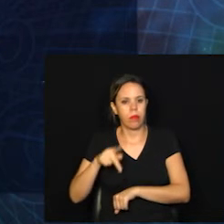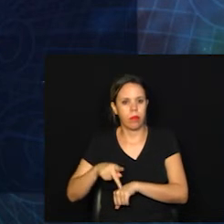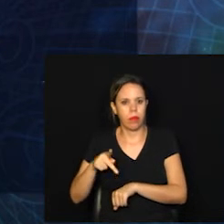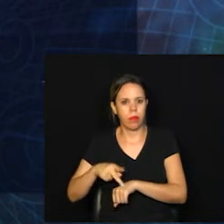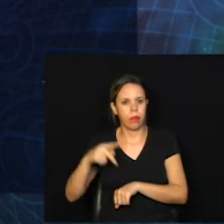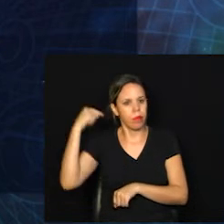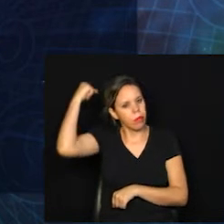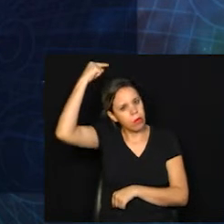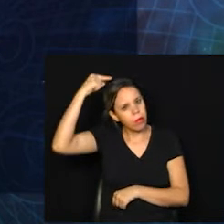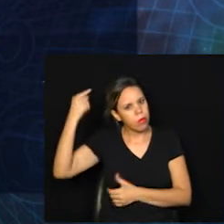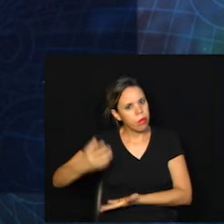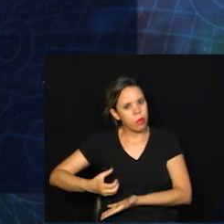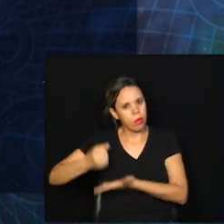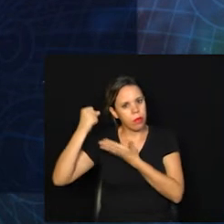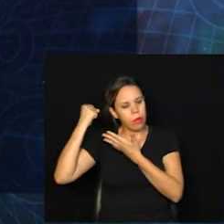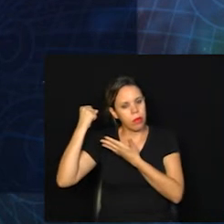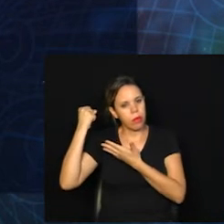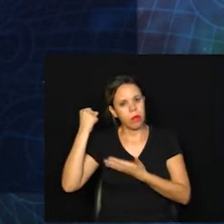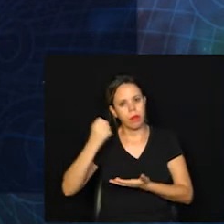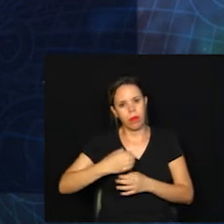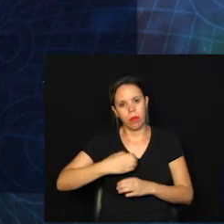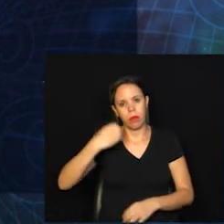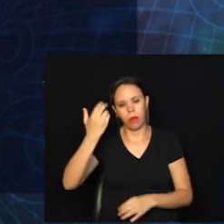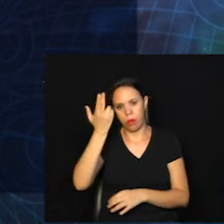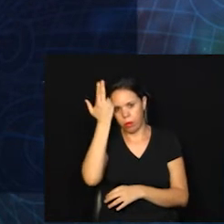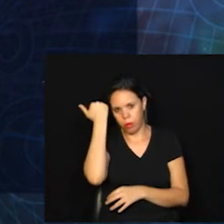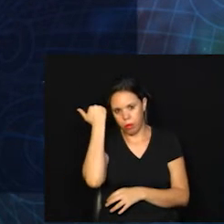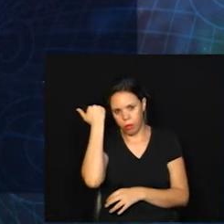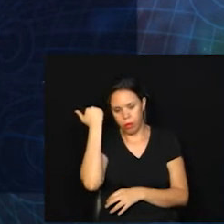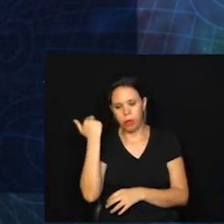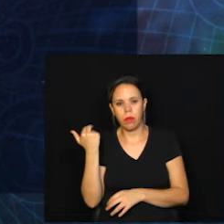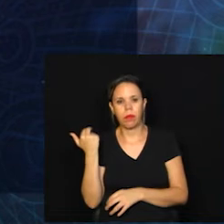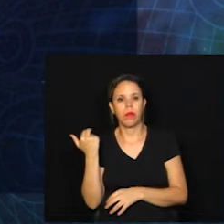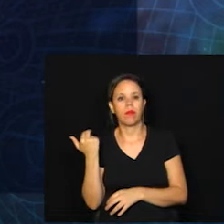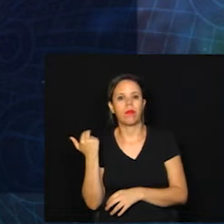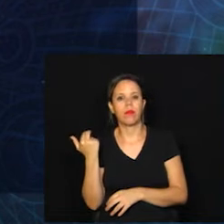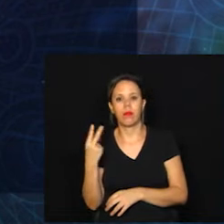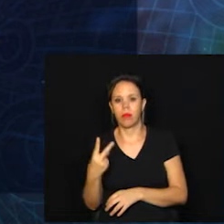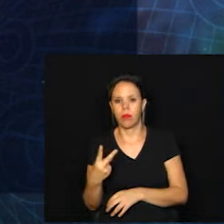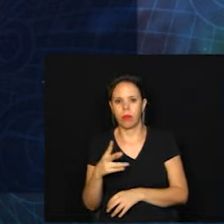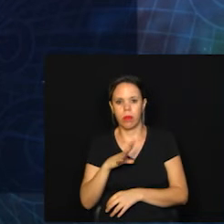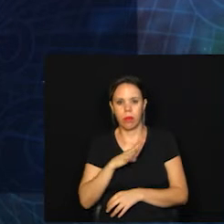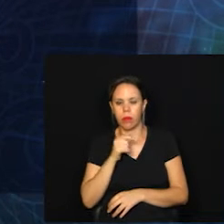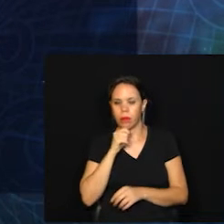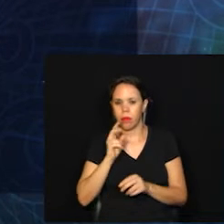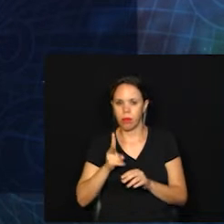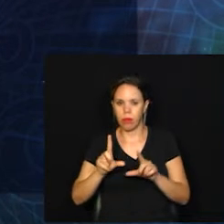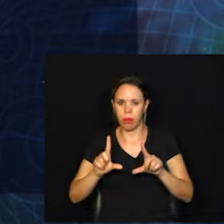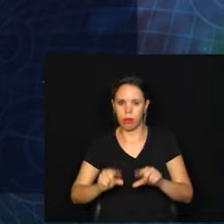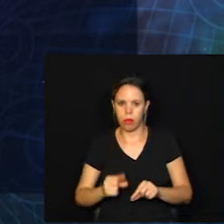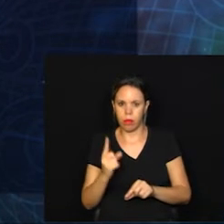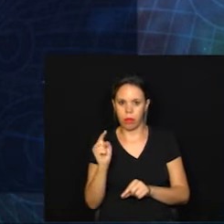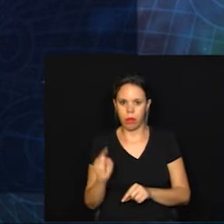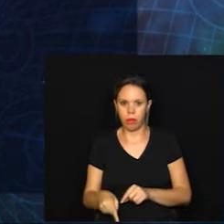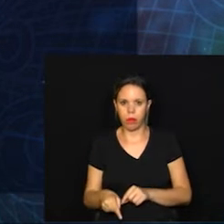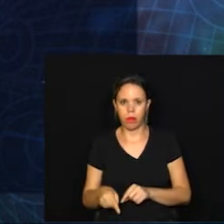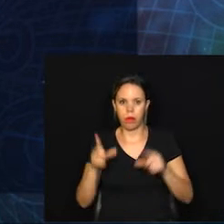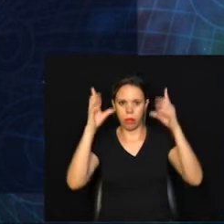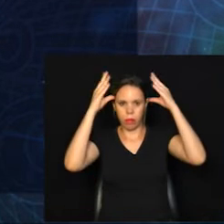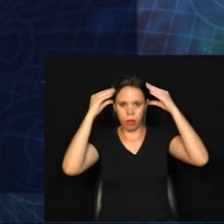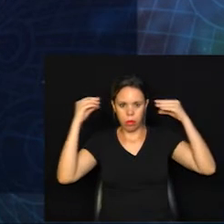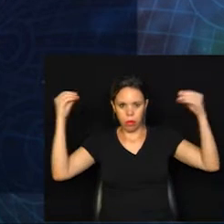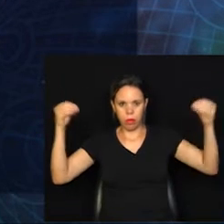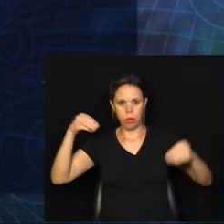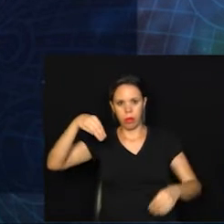Nogueira, Pedreira, Santo Antônio de Posse, Engenheiro Coelho e duas cidades que ainda continuam com menos de 1.000 casos, Olambra